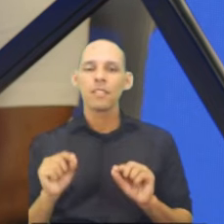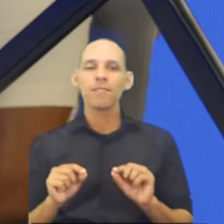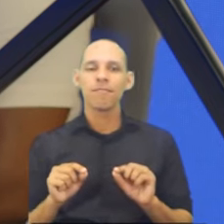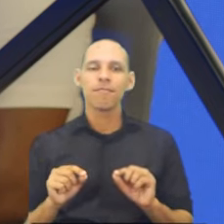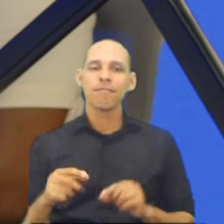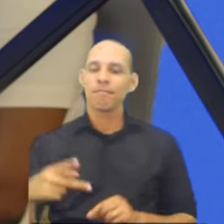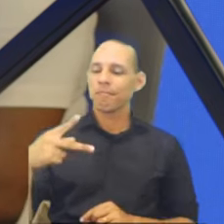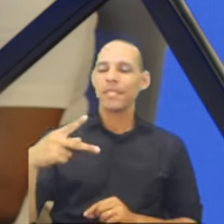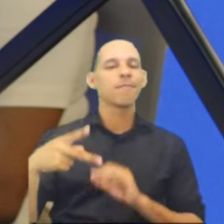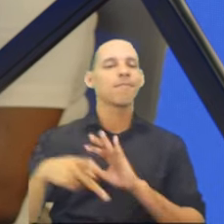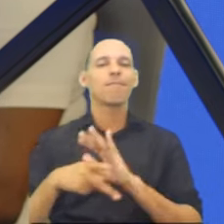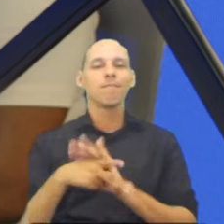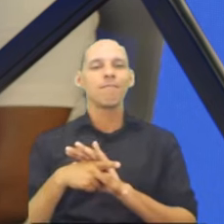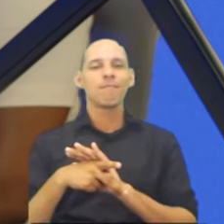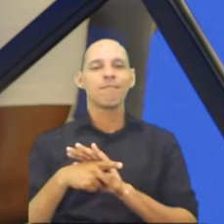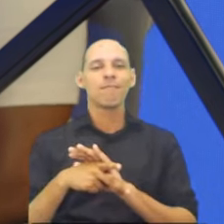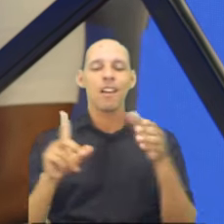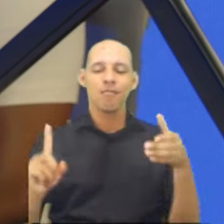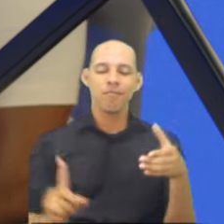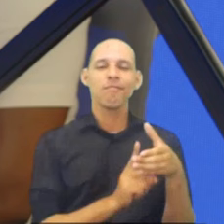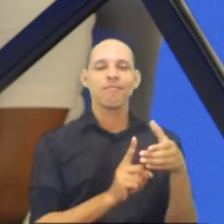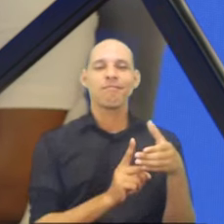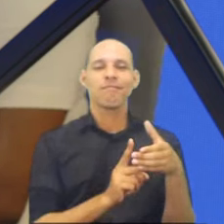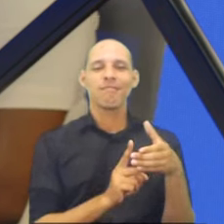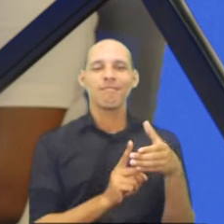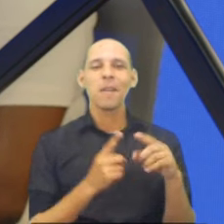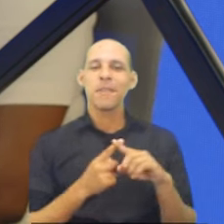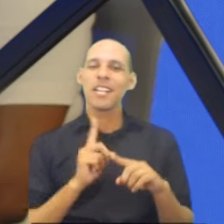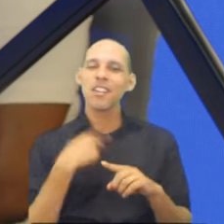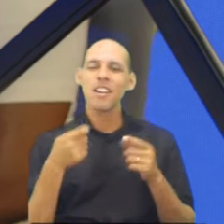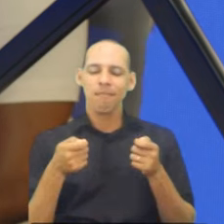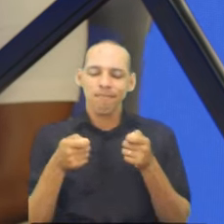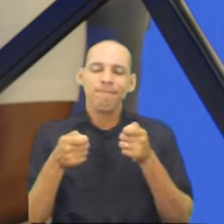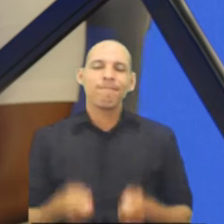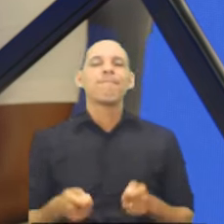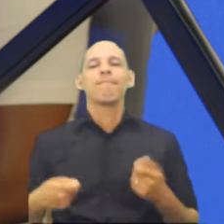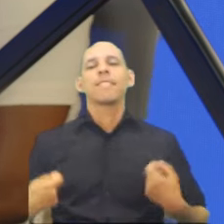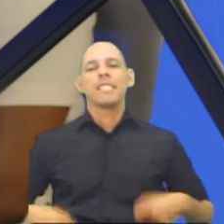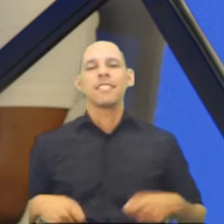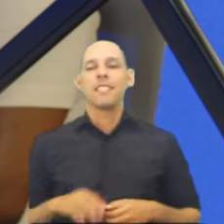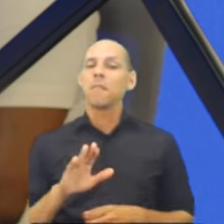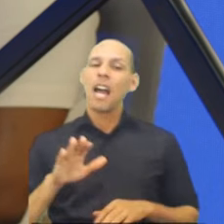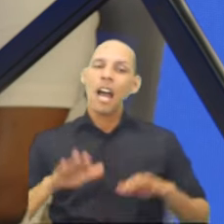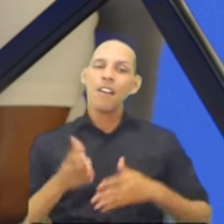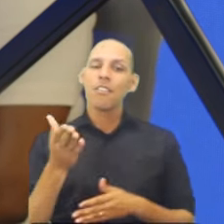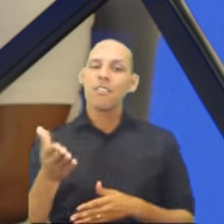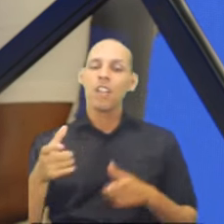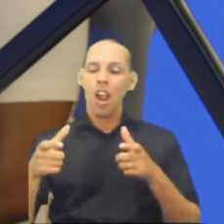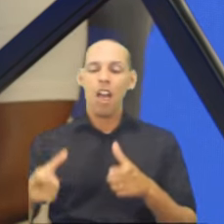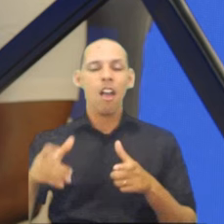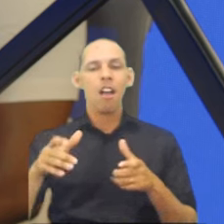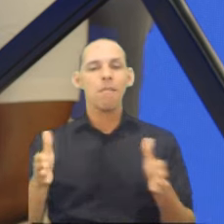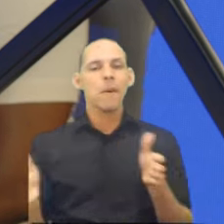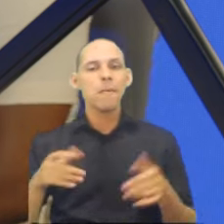o o p do pertencimento entendeu porque que nem você falou a gente tem que se posicionar Mas de repente você